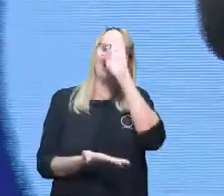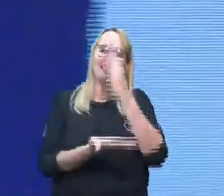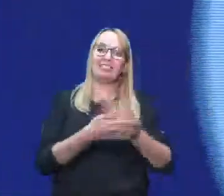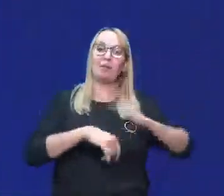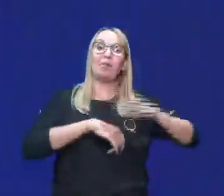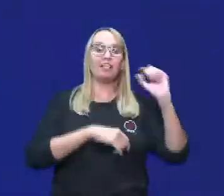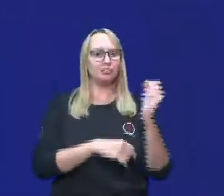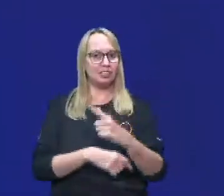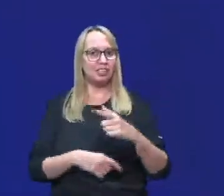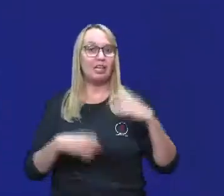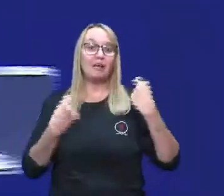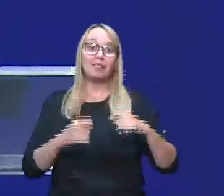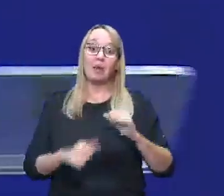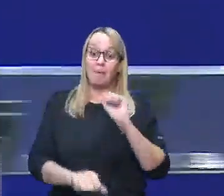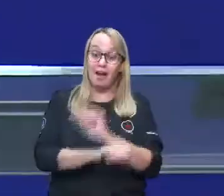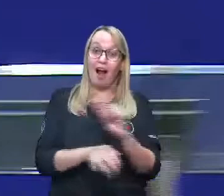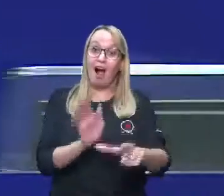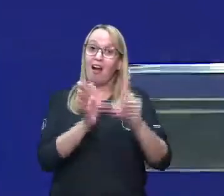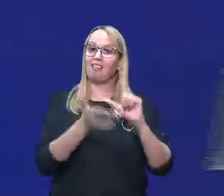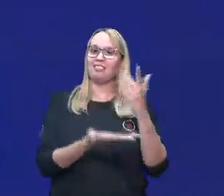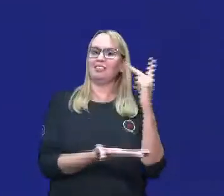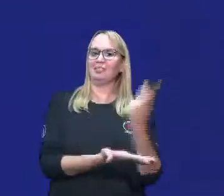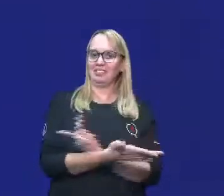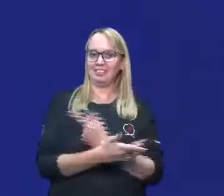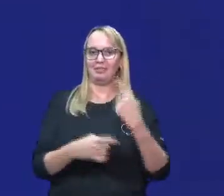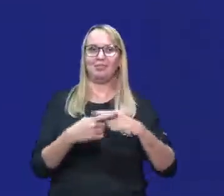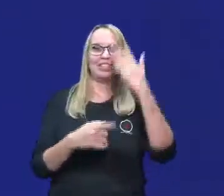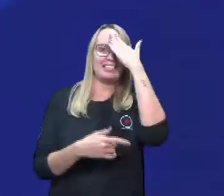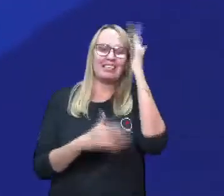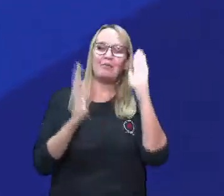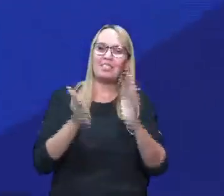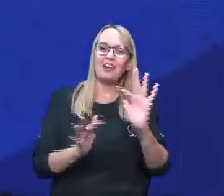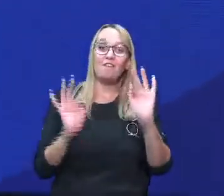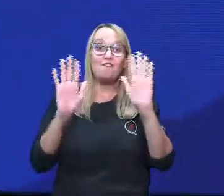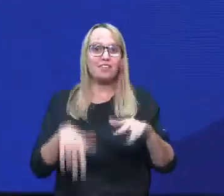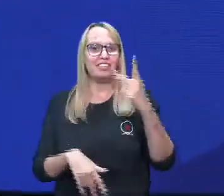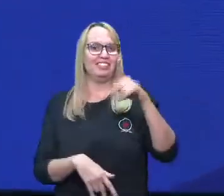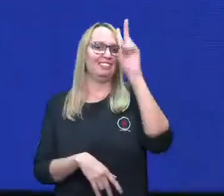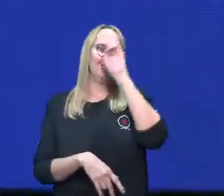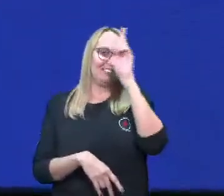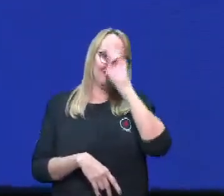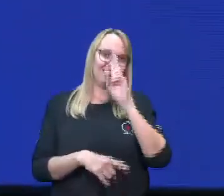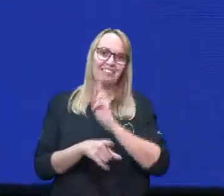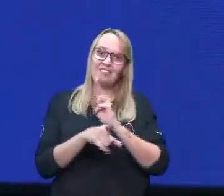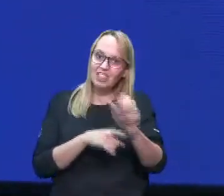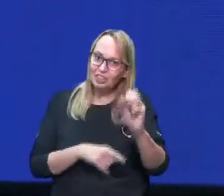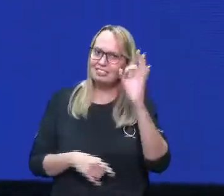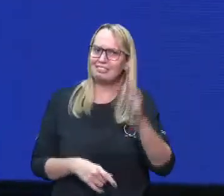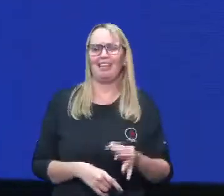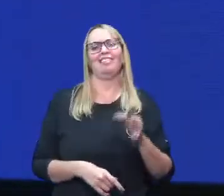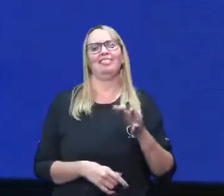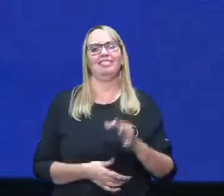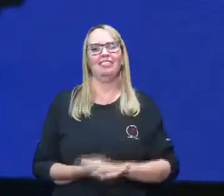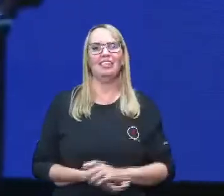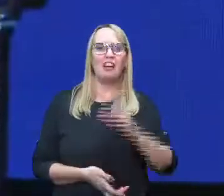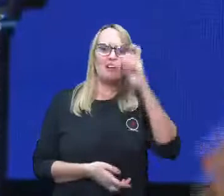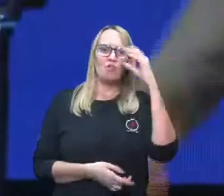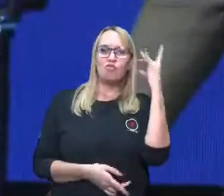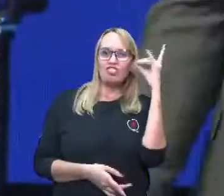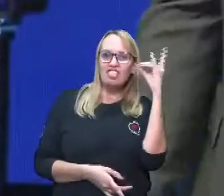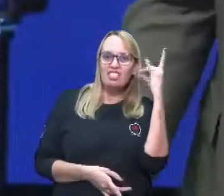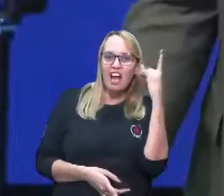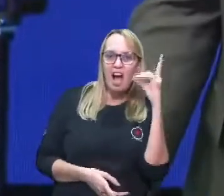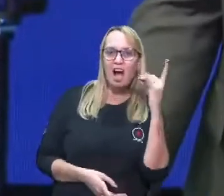tem que te parar antes que aconteça. Por quê? Ele já sabe qual vai ser o fim da história. Amigo, o diabo não